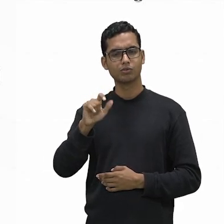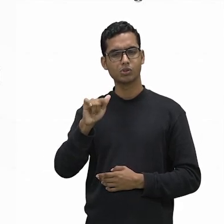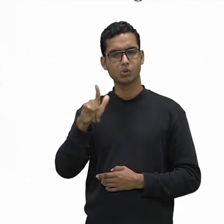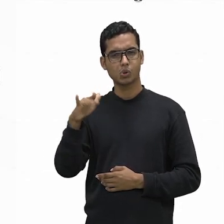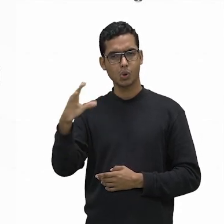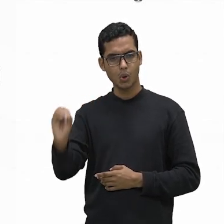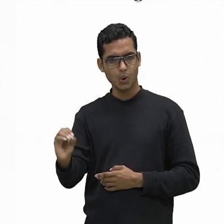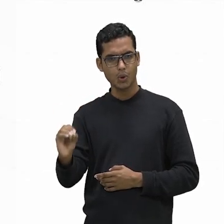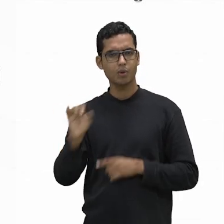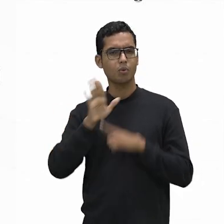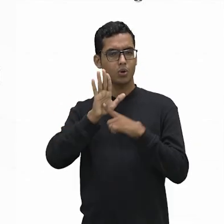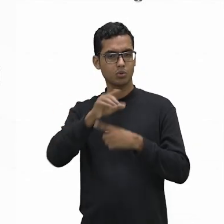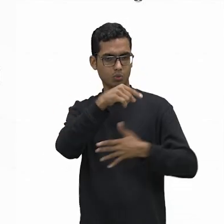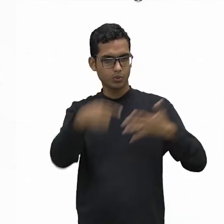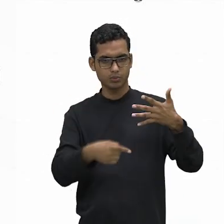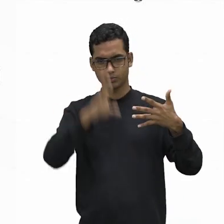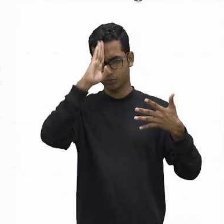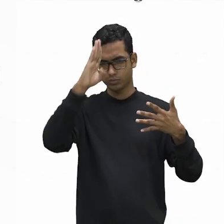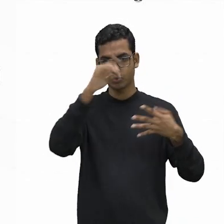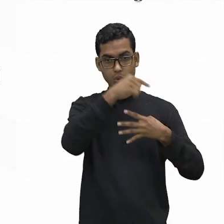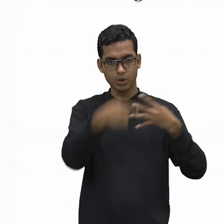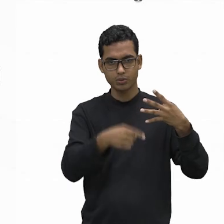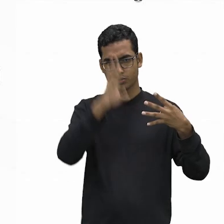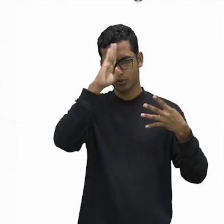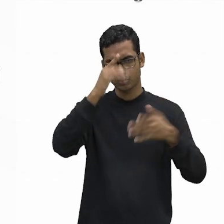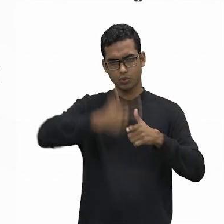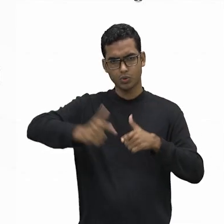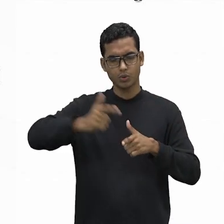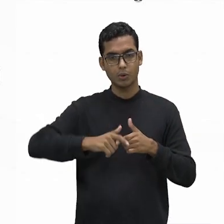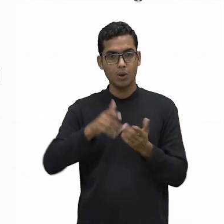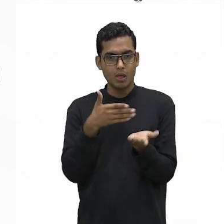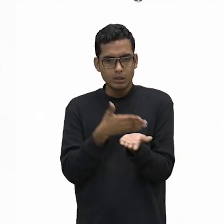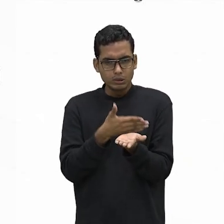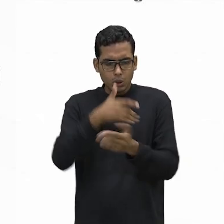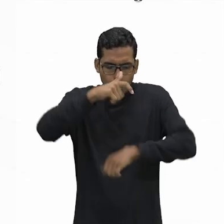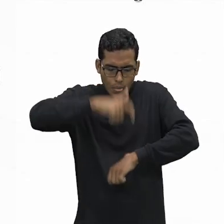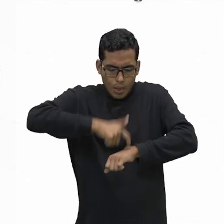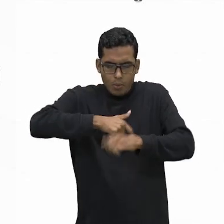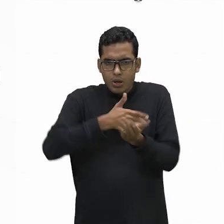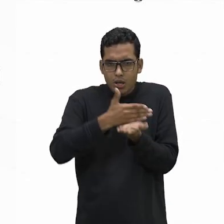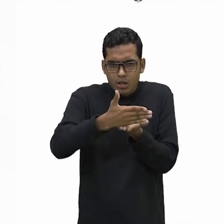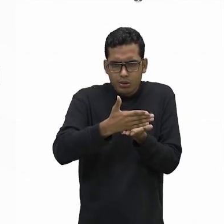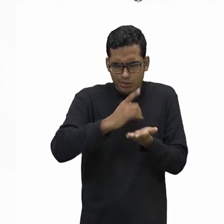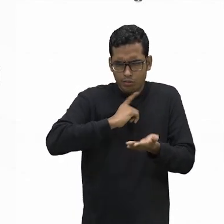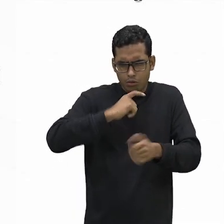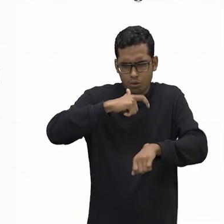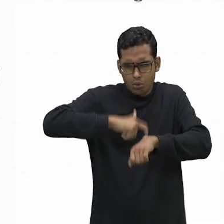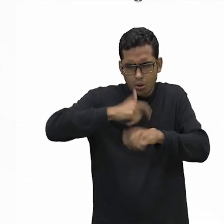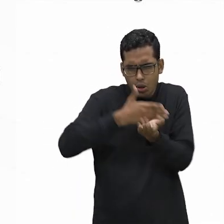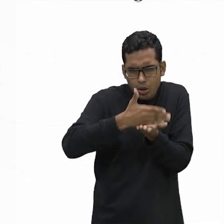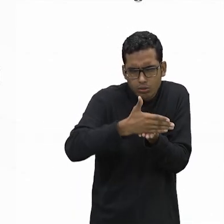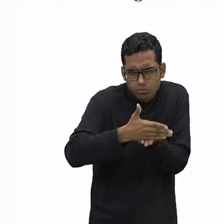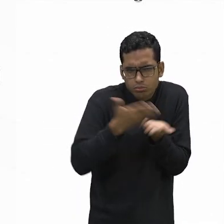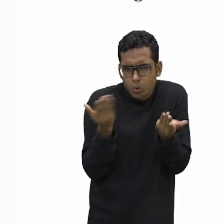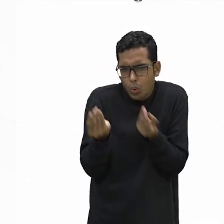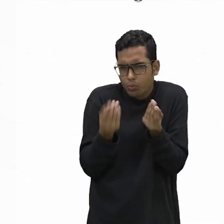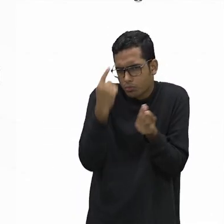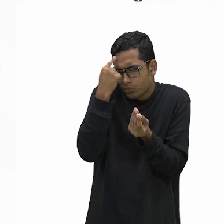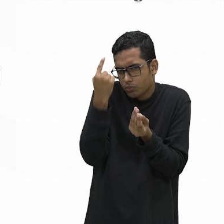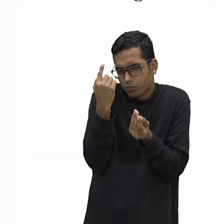filosofia da física. O primeiro, o início do tempo. O tempo teve um início? Como entender isso